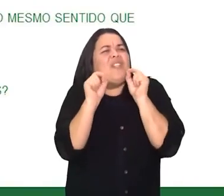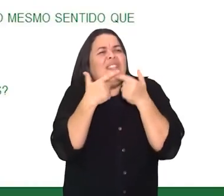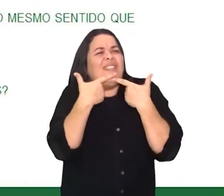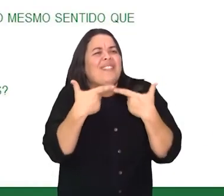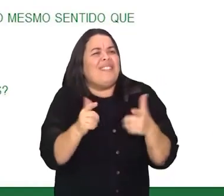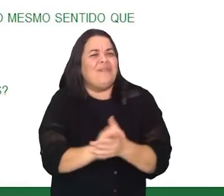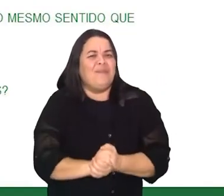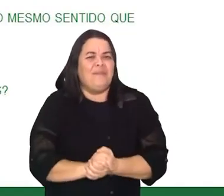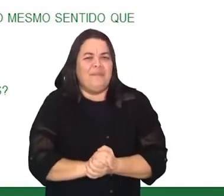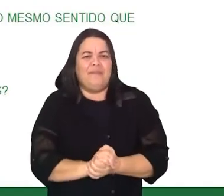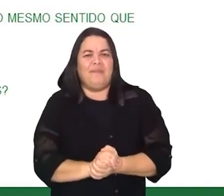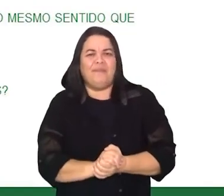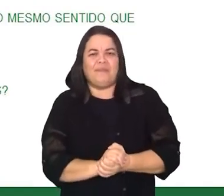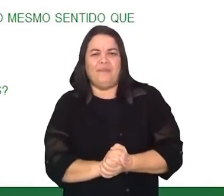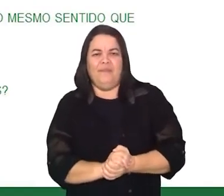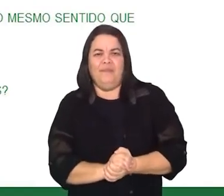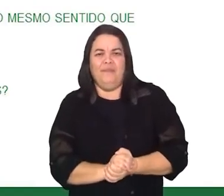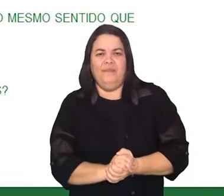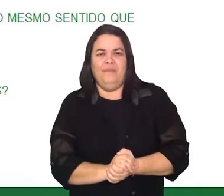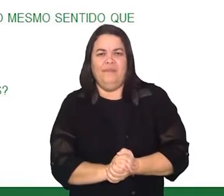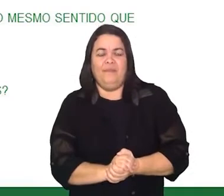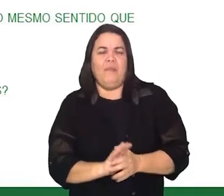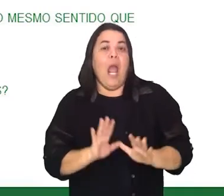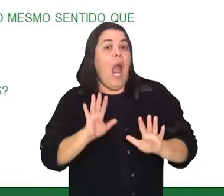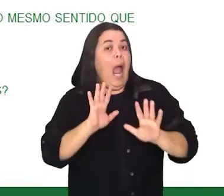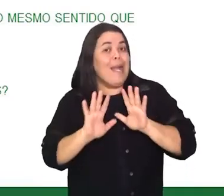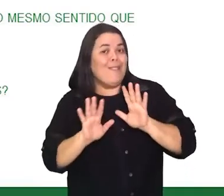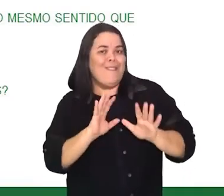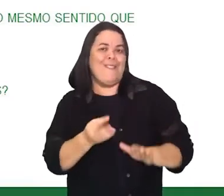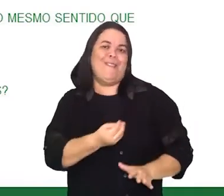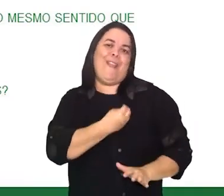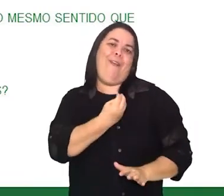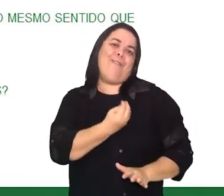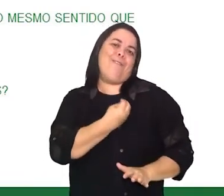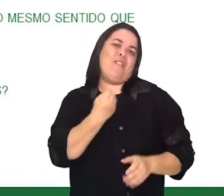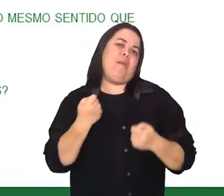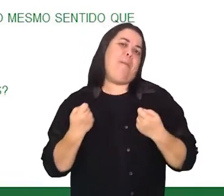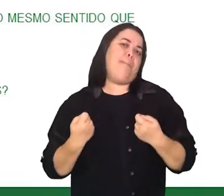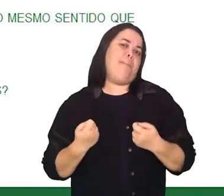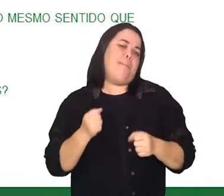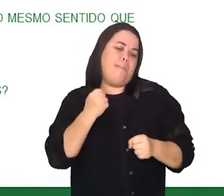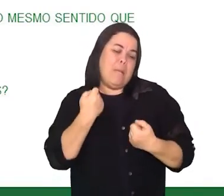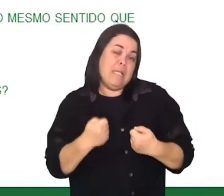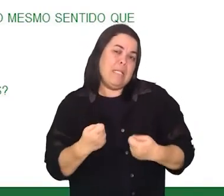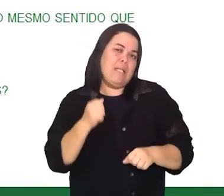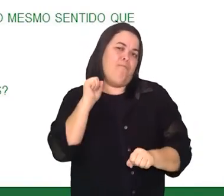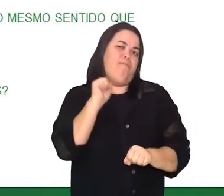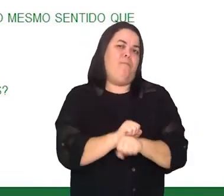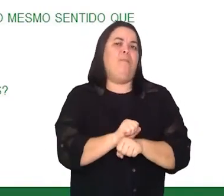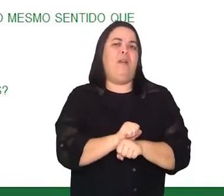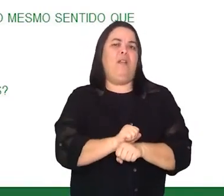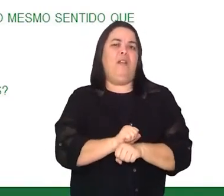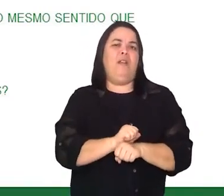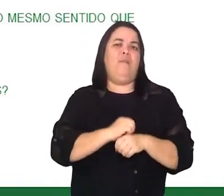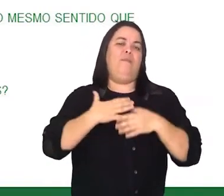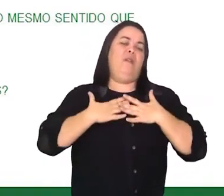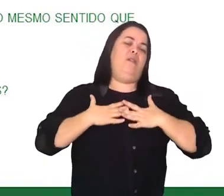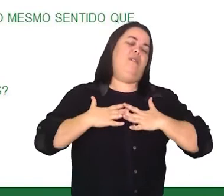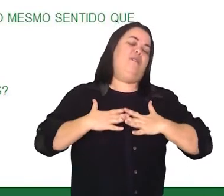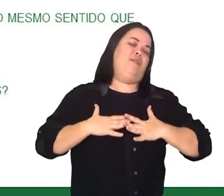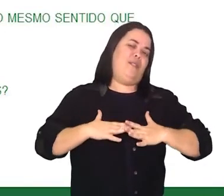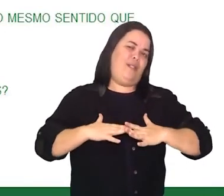bem, às vezes na vida temos que parar para um balanço. A imagem, se não fosse uma tira, por